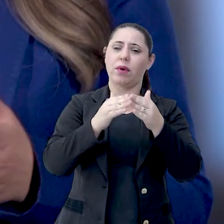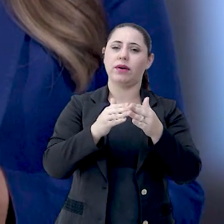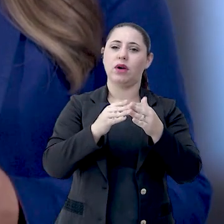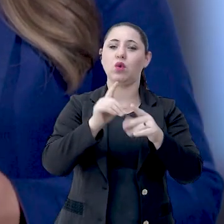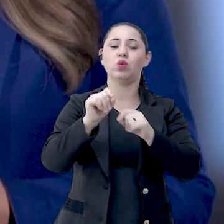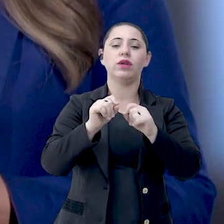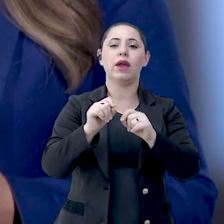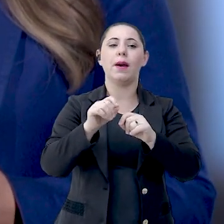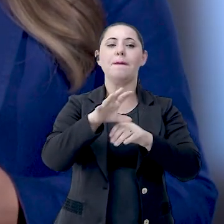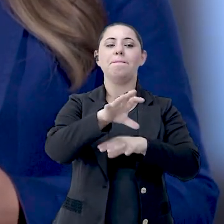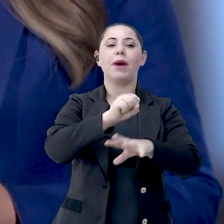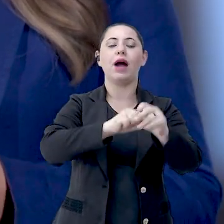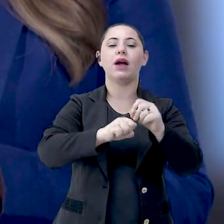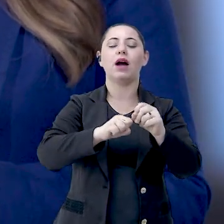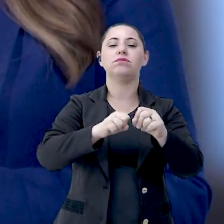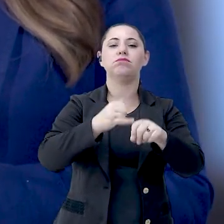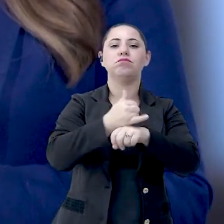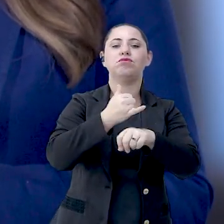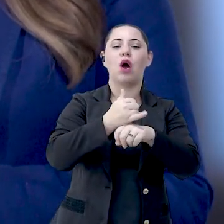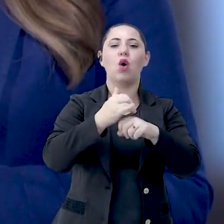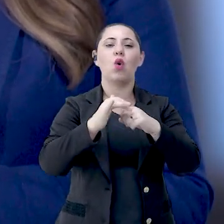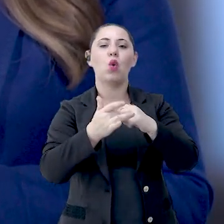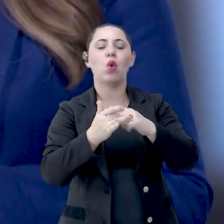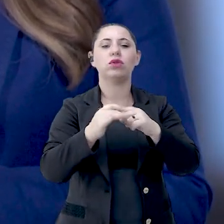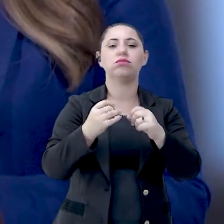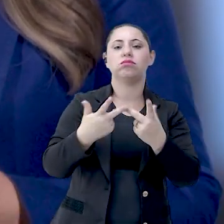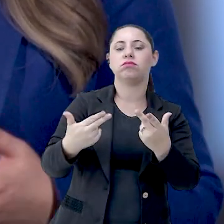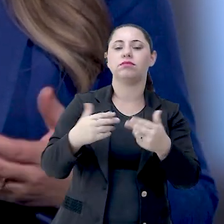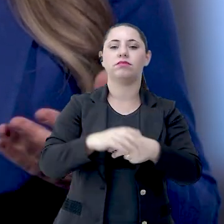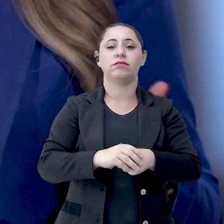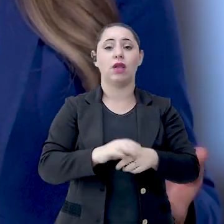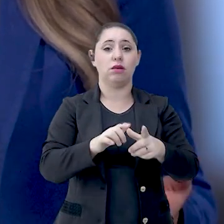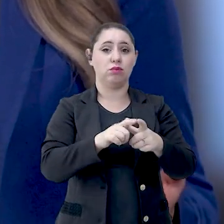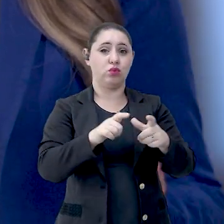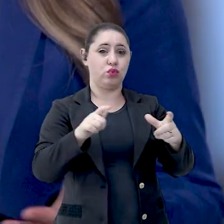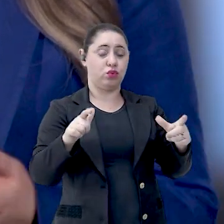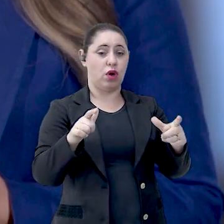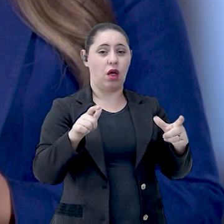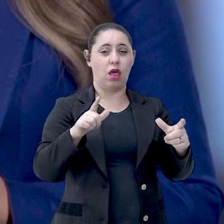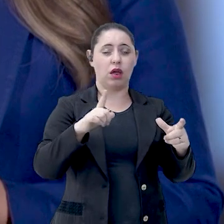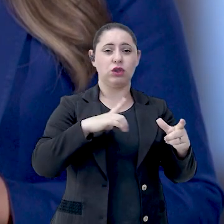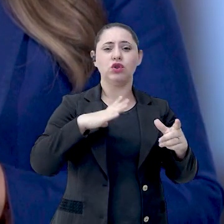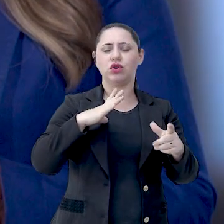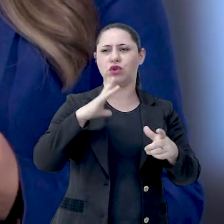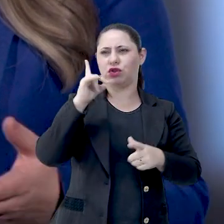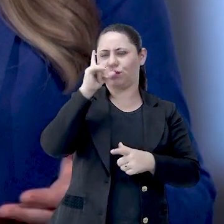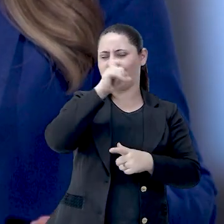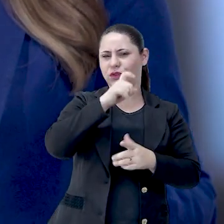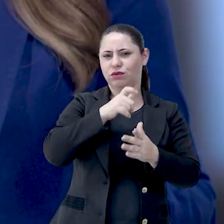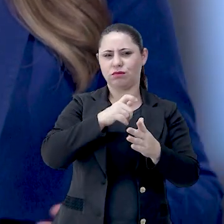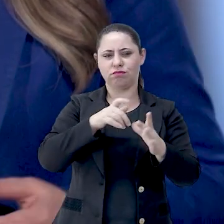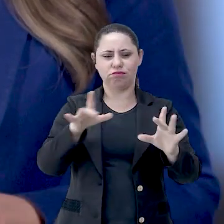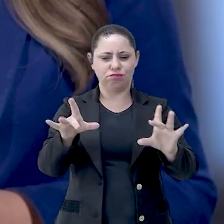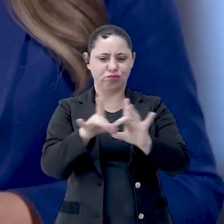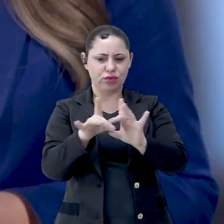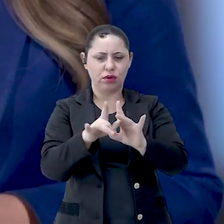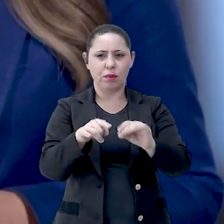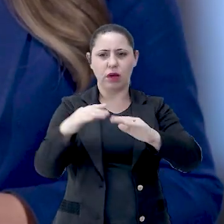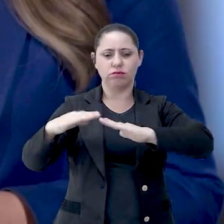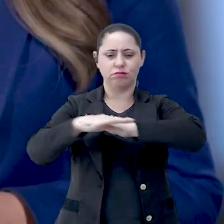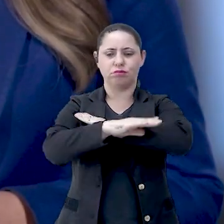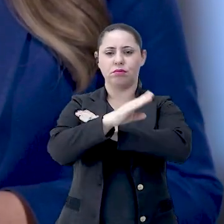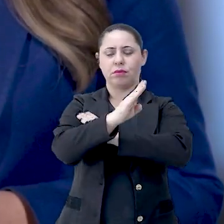tem difícil integração, mas é cortada pela BR-262, que passa horizontalmente pelo